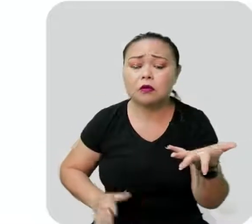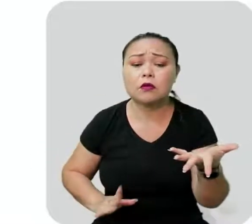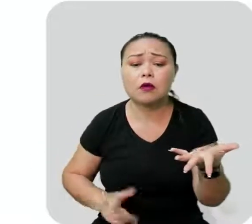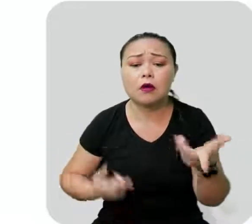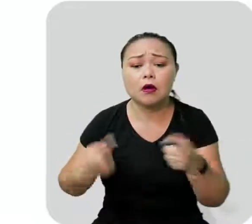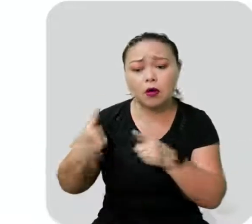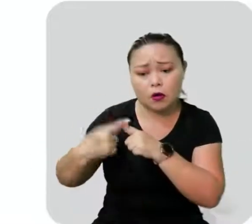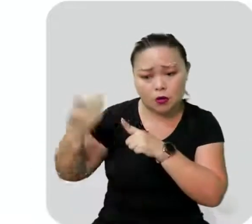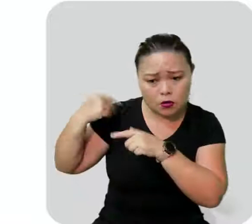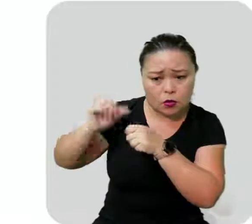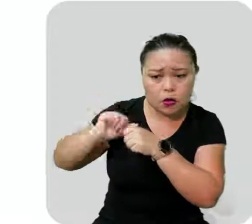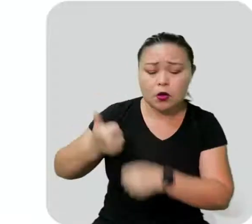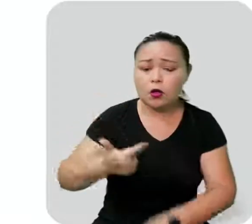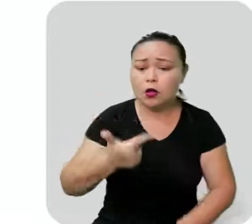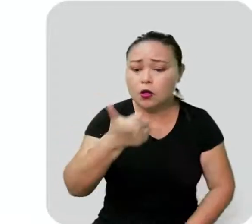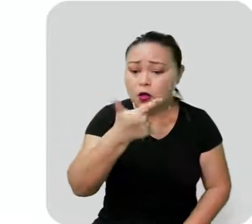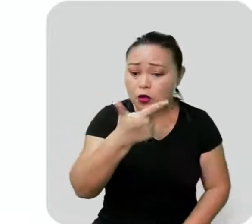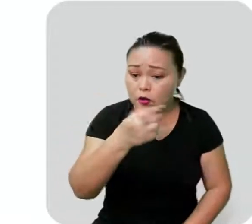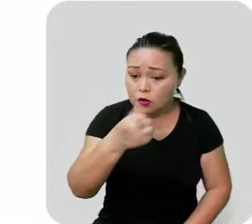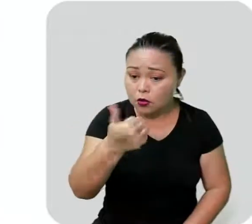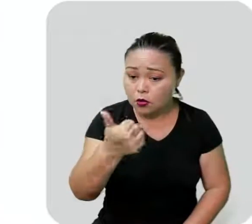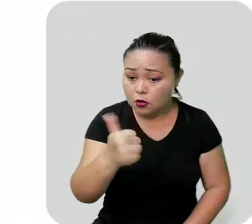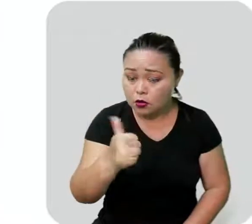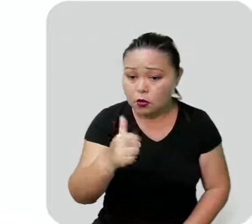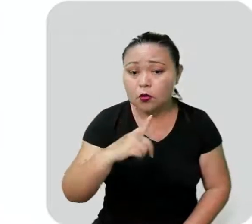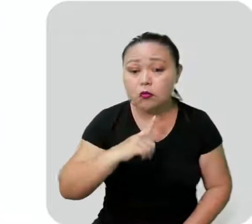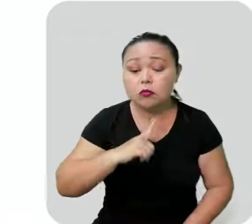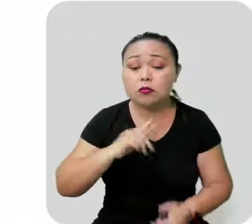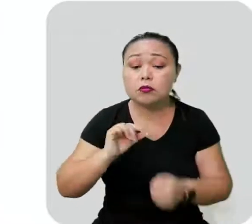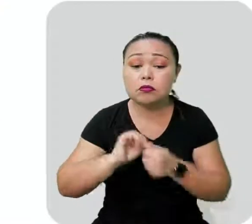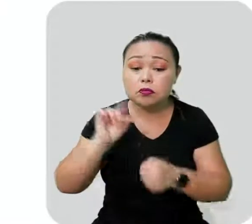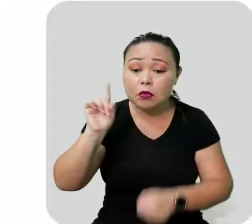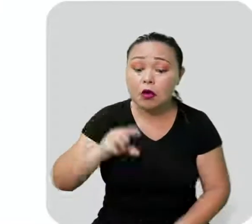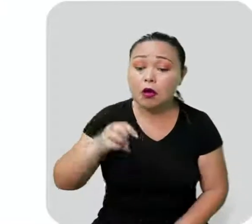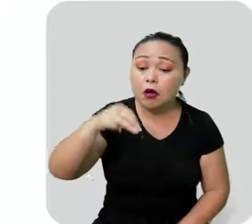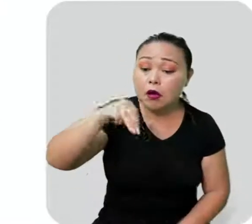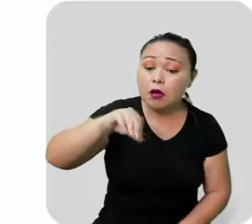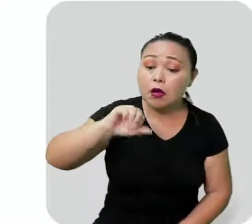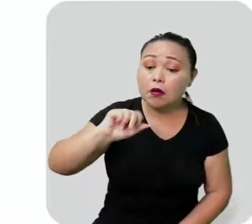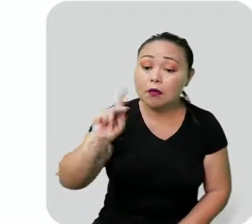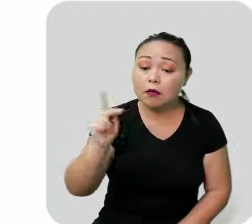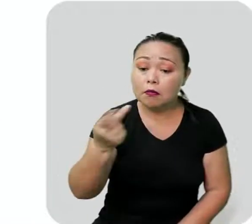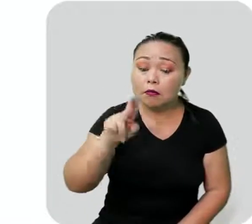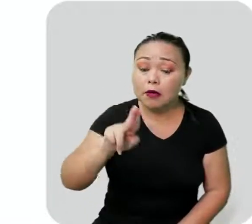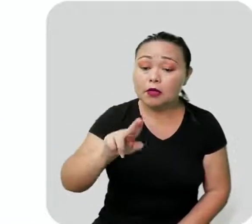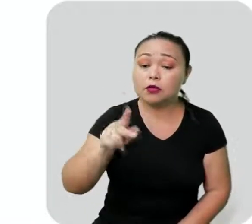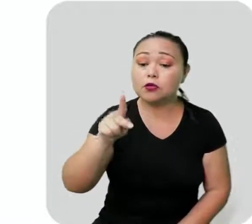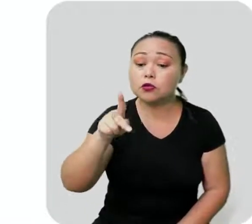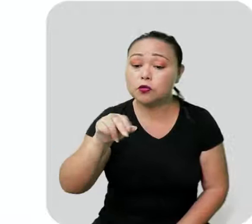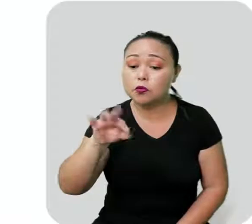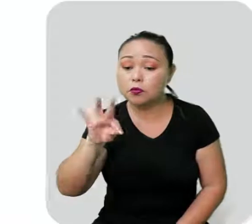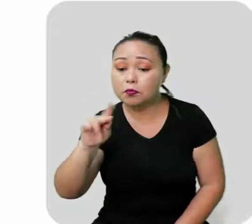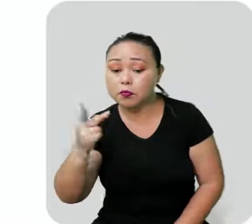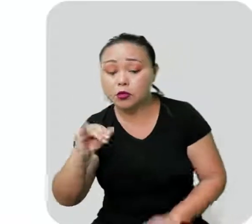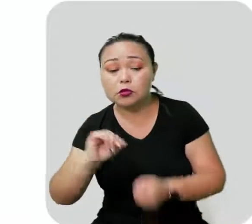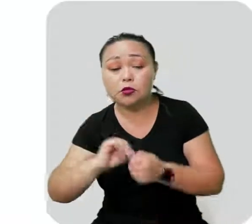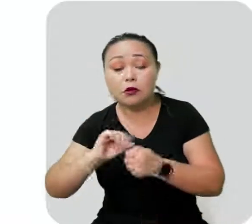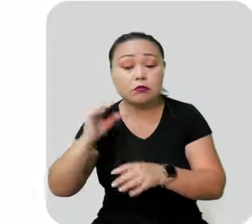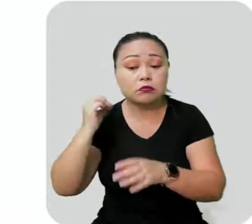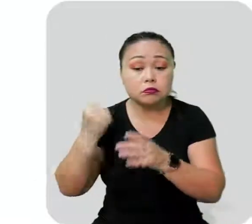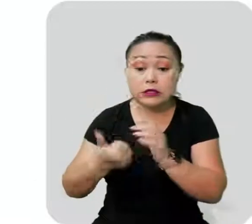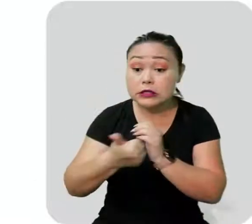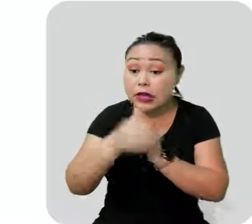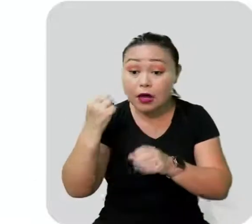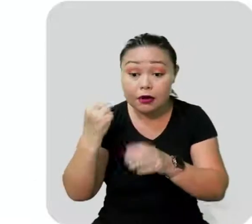na época eu fui 2011 Machu Picchu estava fazendo 100 anos de existência e foi descoberto foi